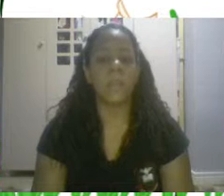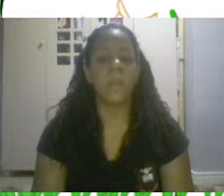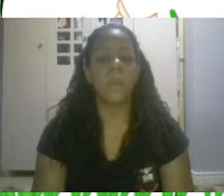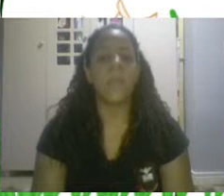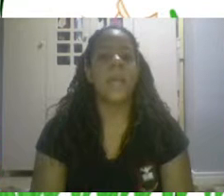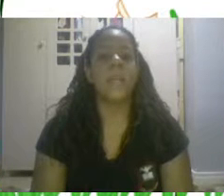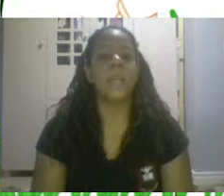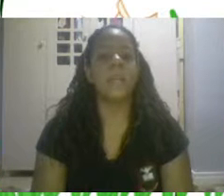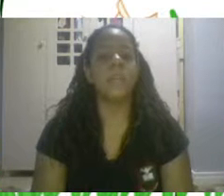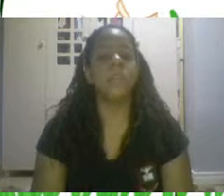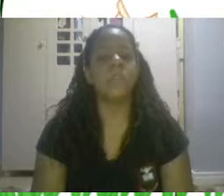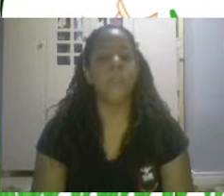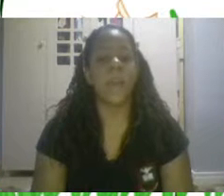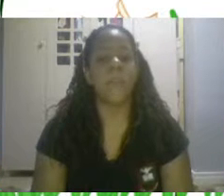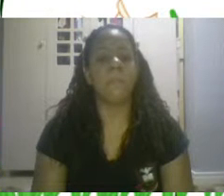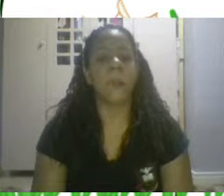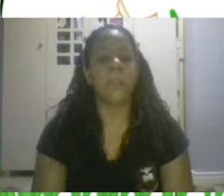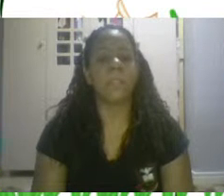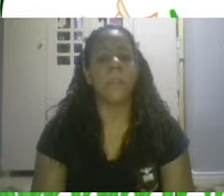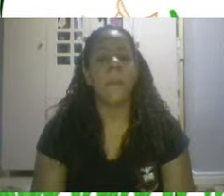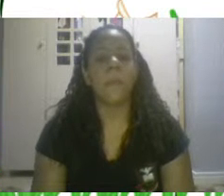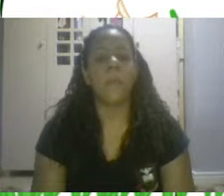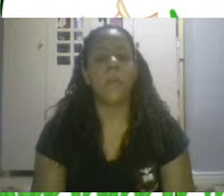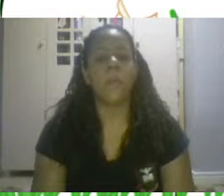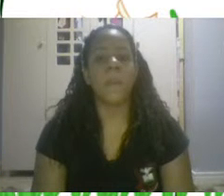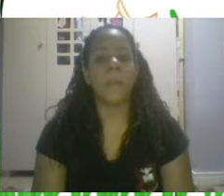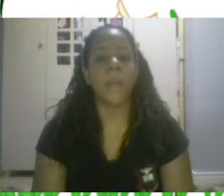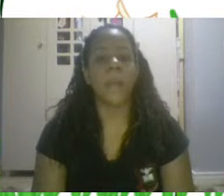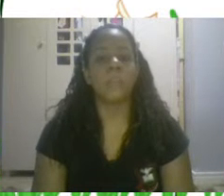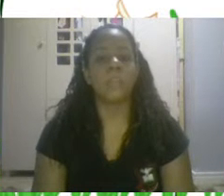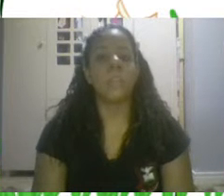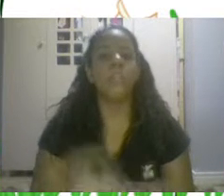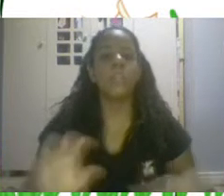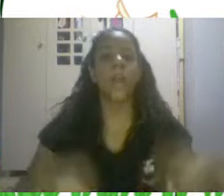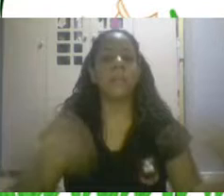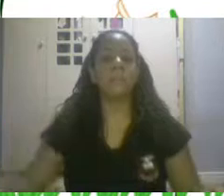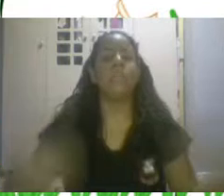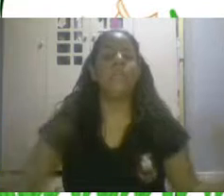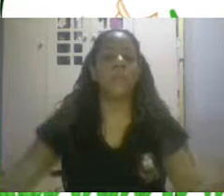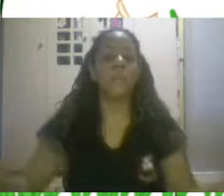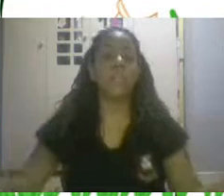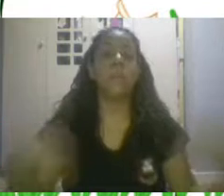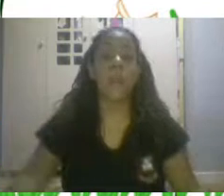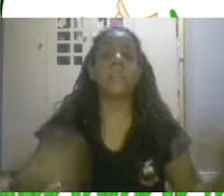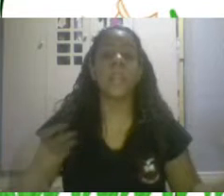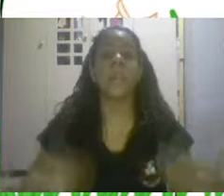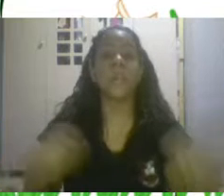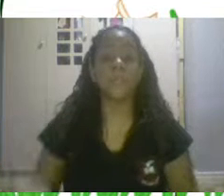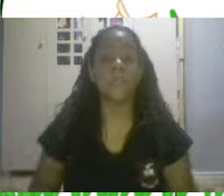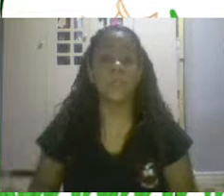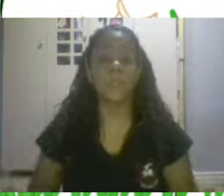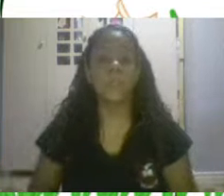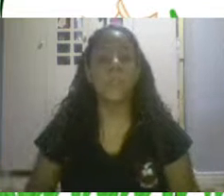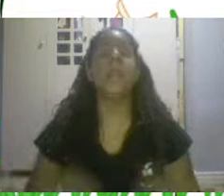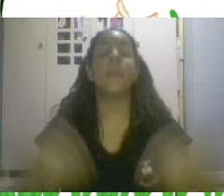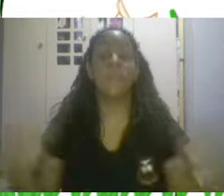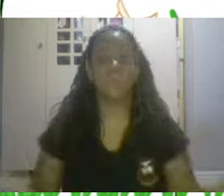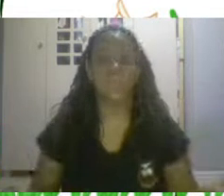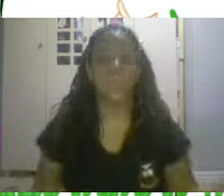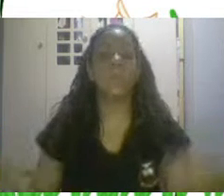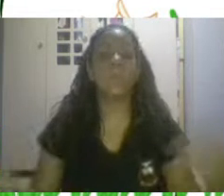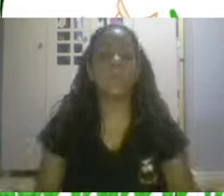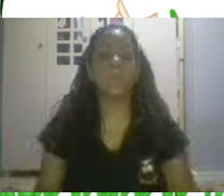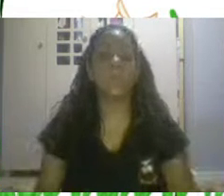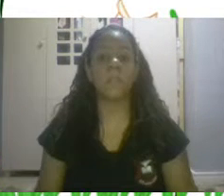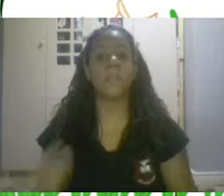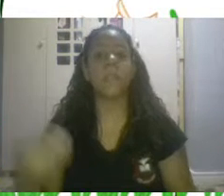ratos. Então, se não tiver animais para comer os ratos vão continuar se reproduzindo e